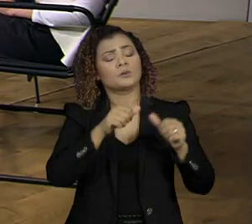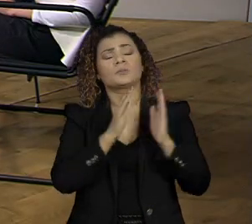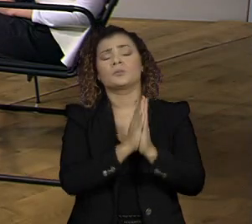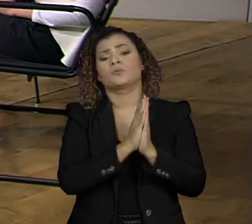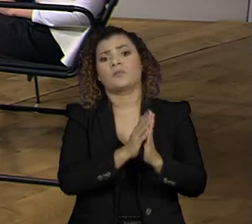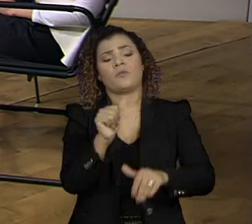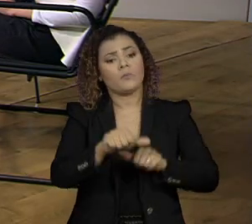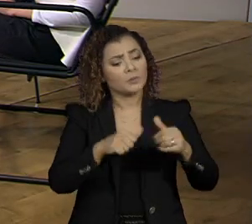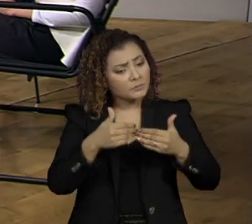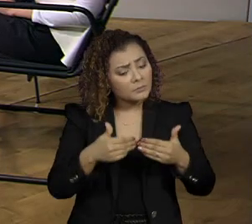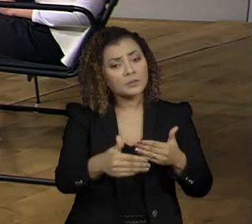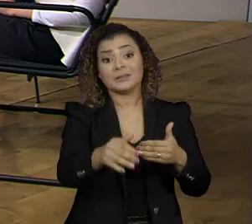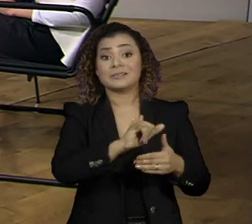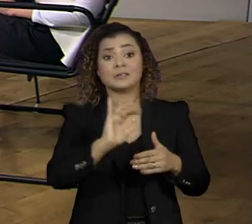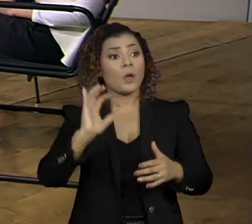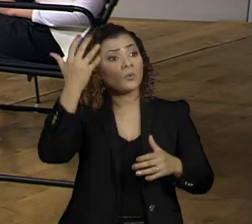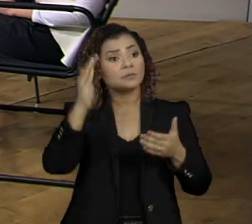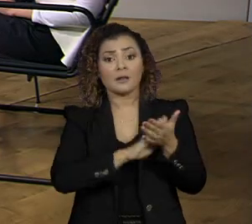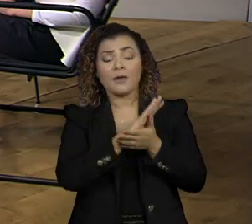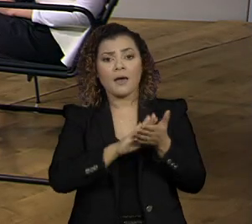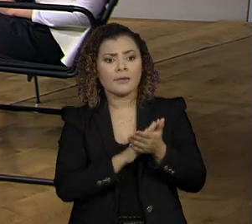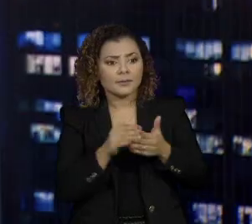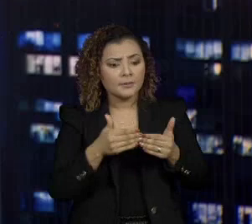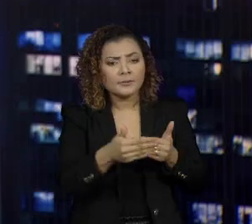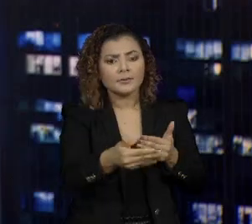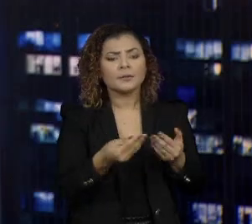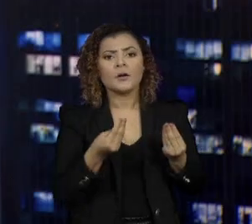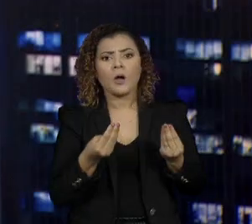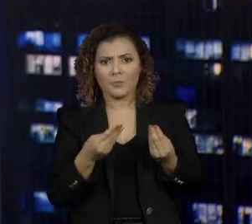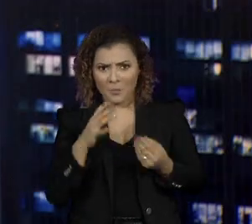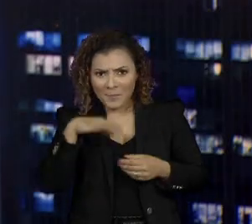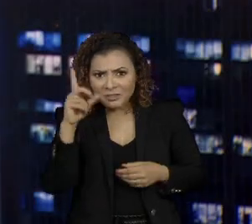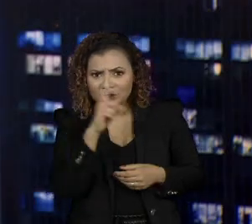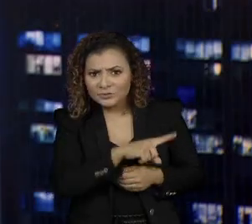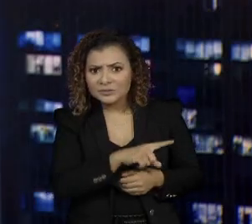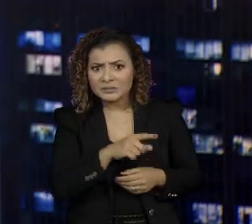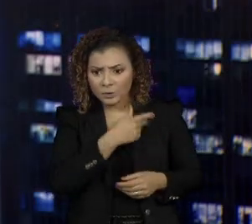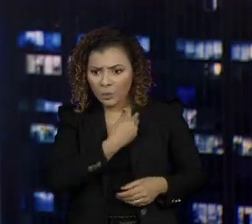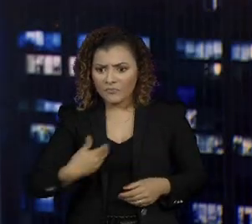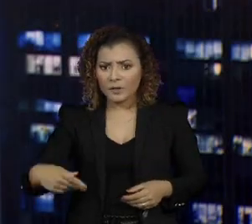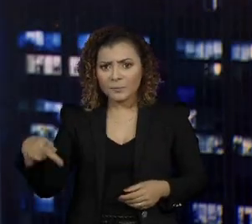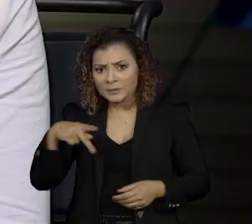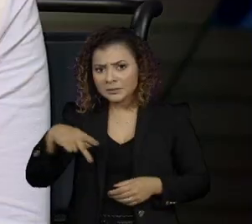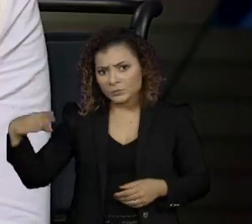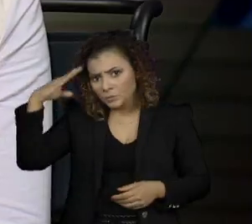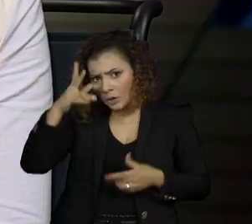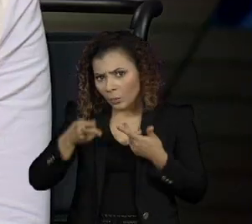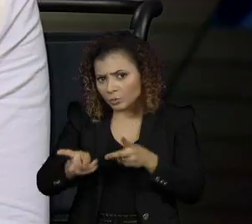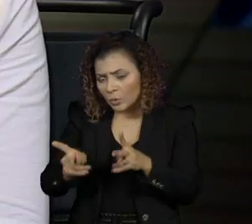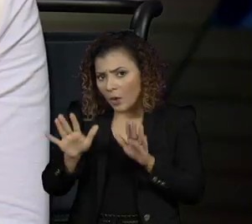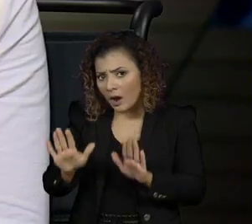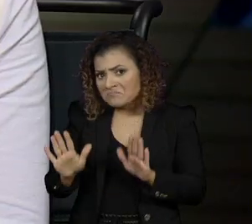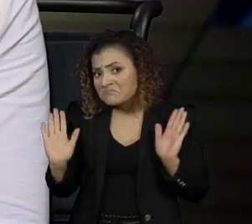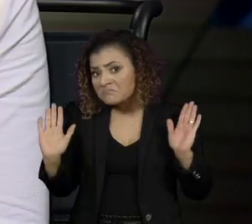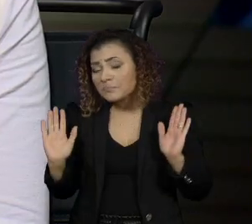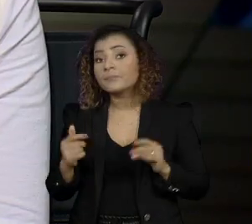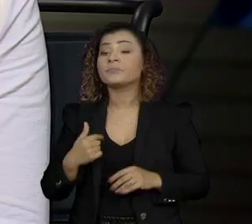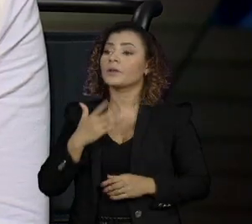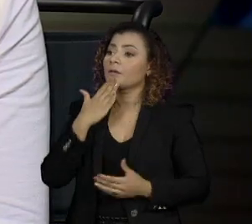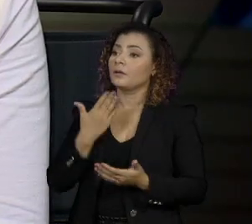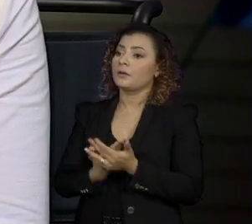dessa história. Se nada acontecer, fica mais difícil a permanência de Bolsonaro? Olha, primeiro me surpreende